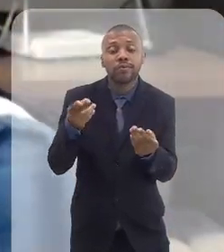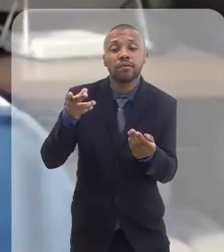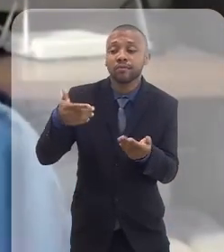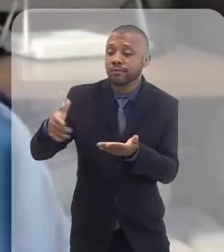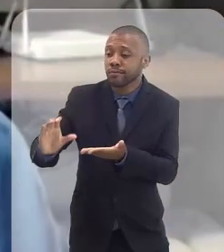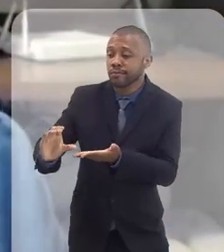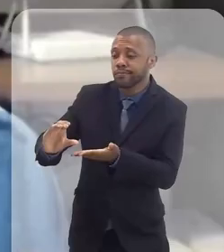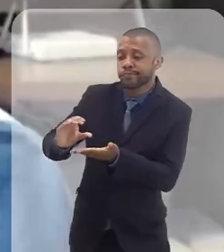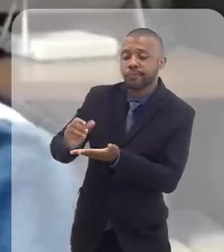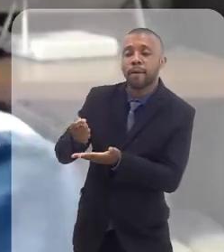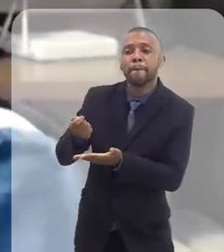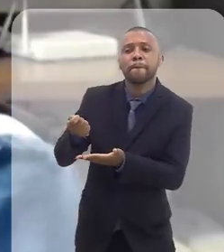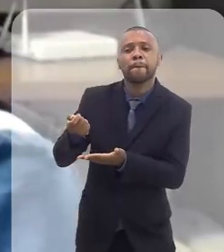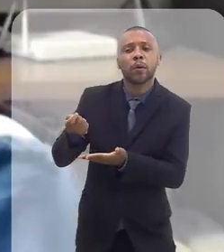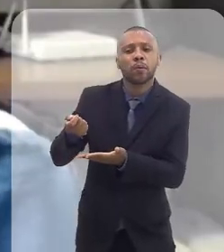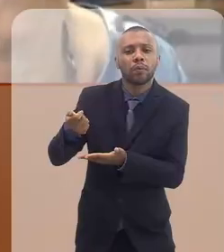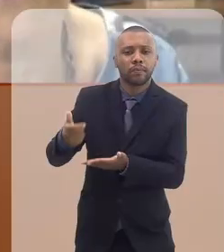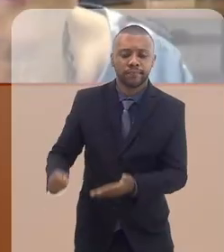com pouco.